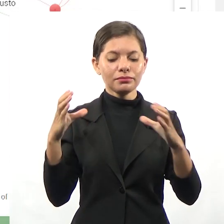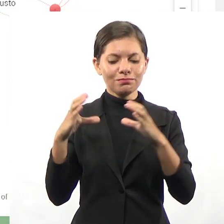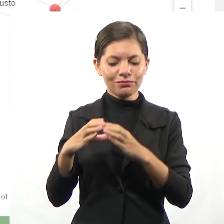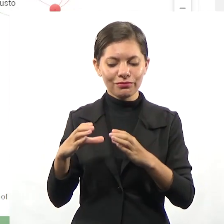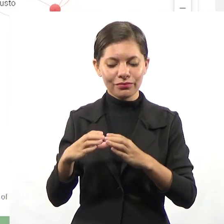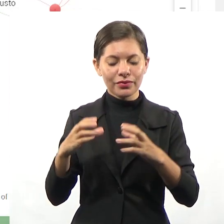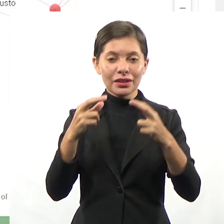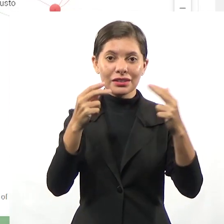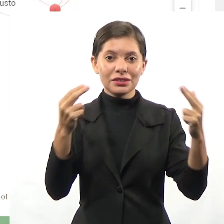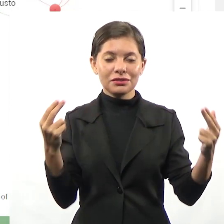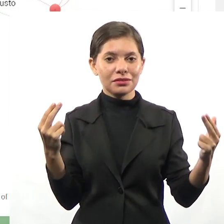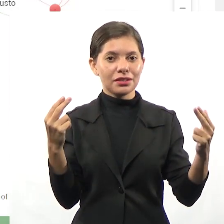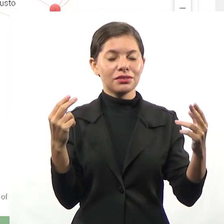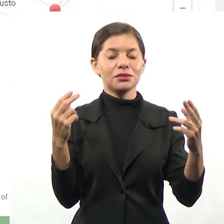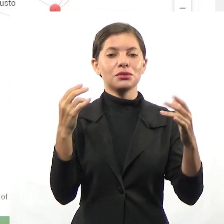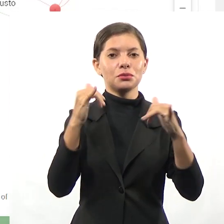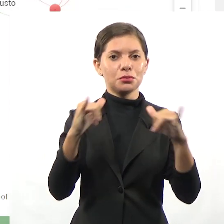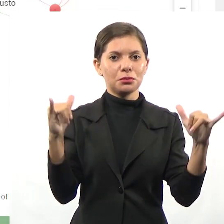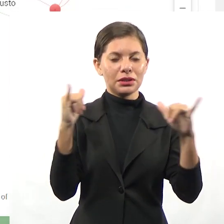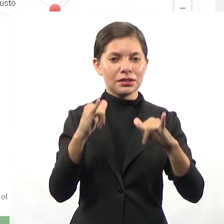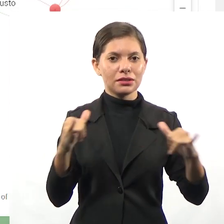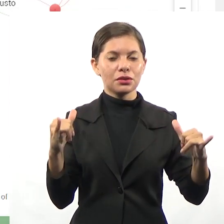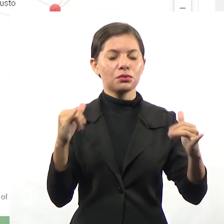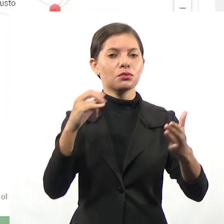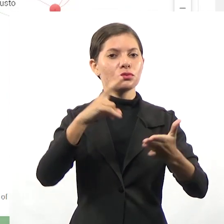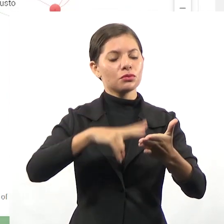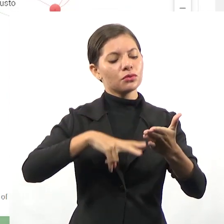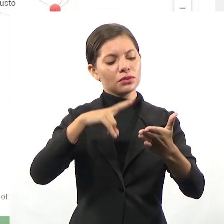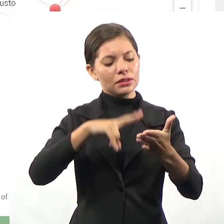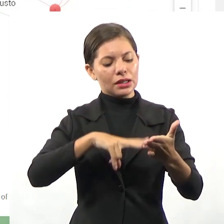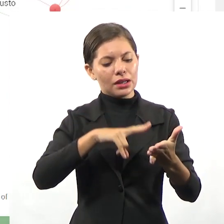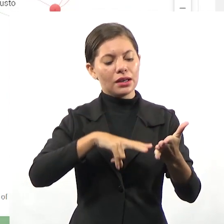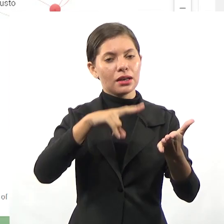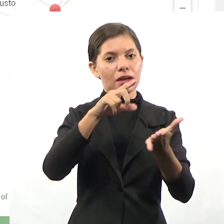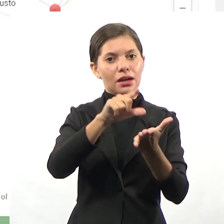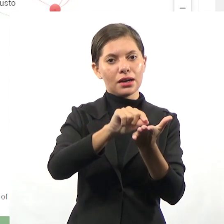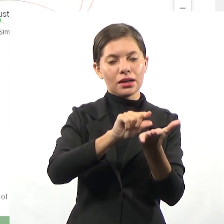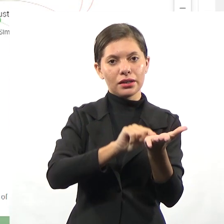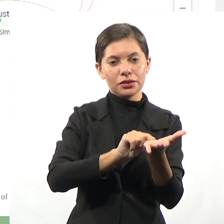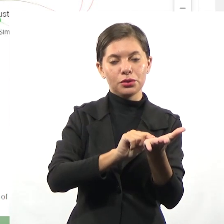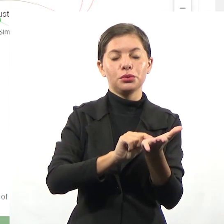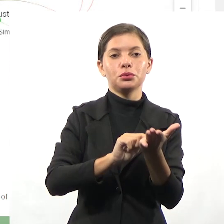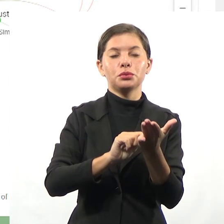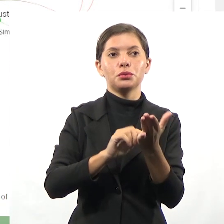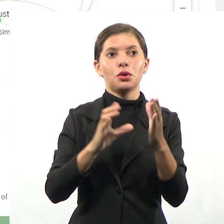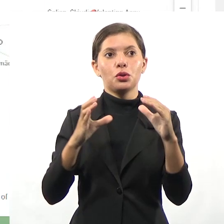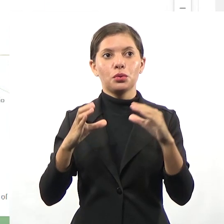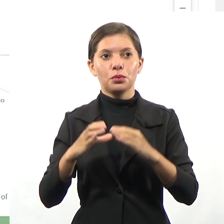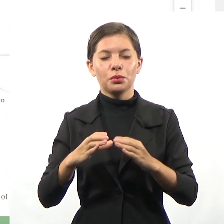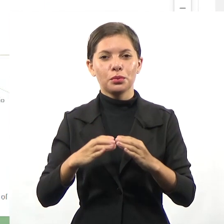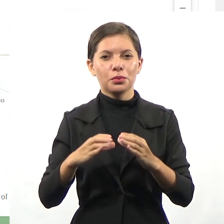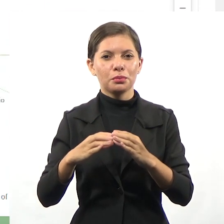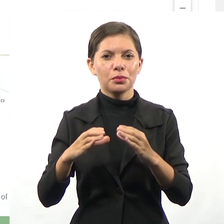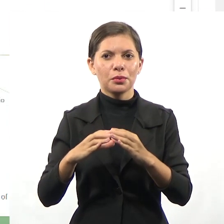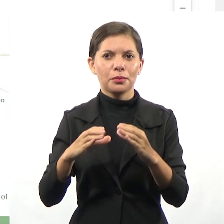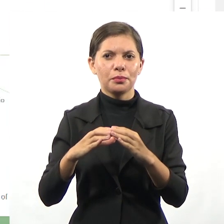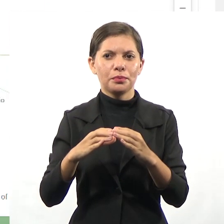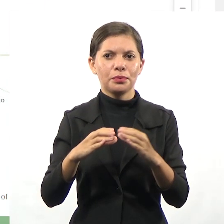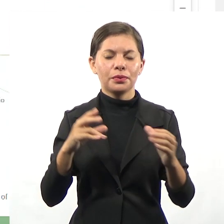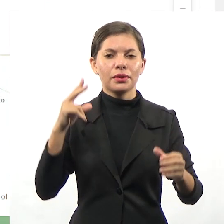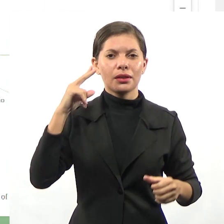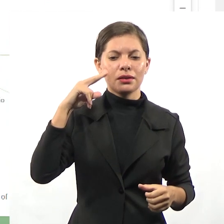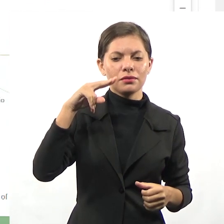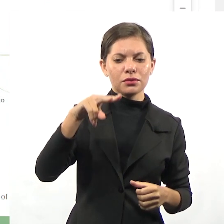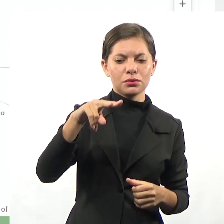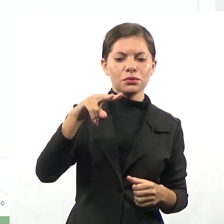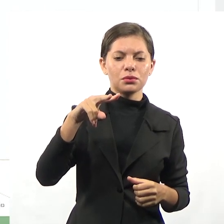e vou ler artigos desse grupo, provavelmente para ter visões diferentes acerca do tema. Tá?